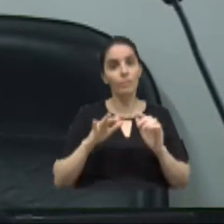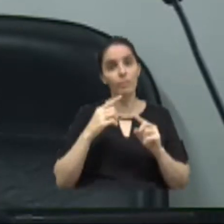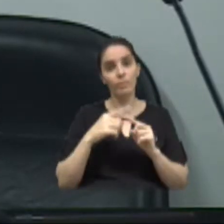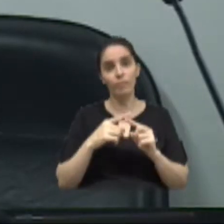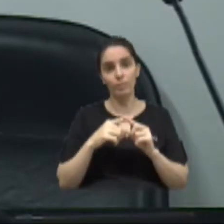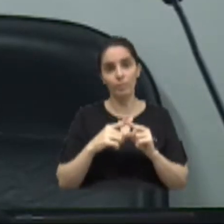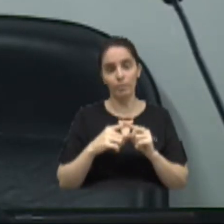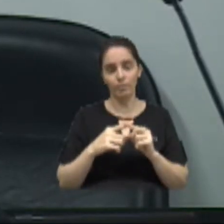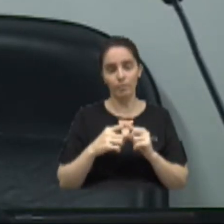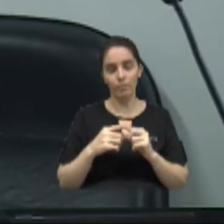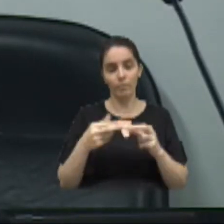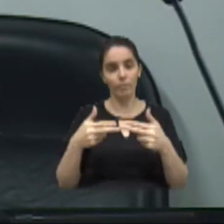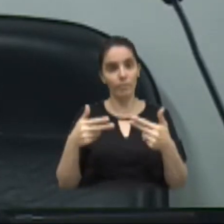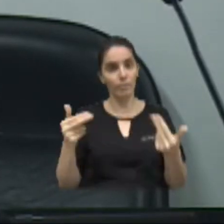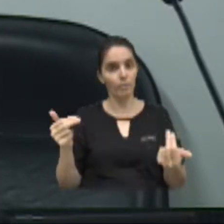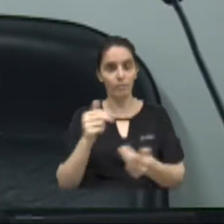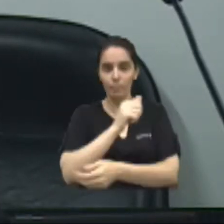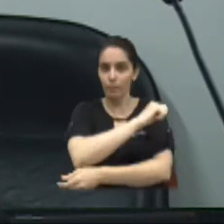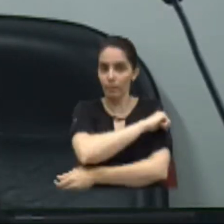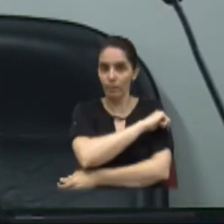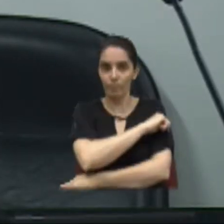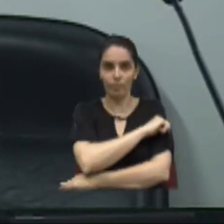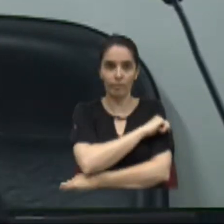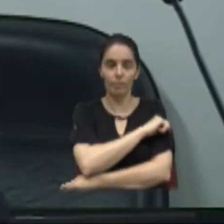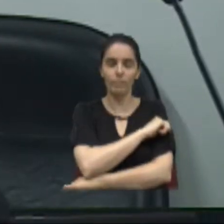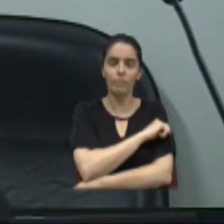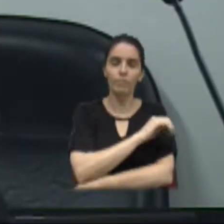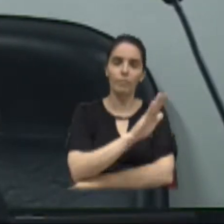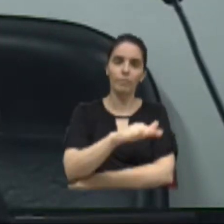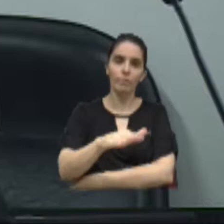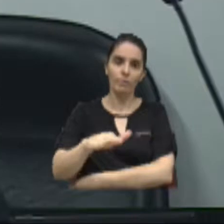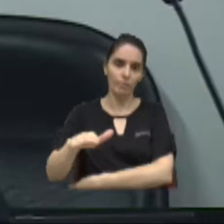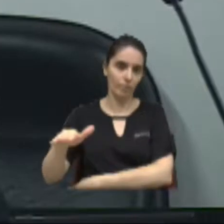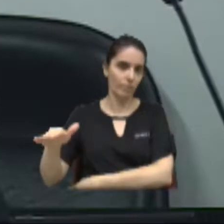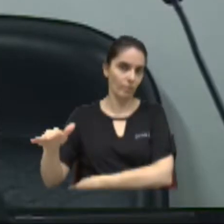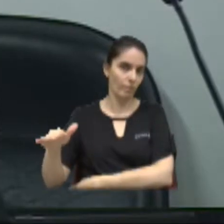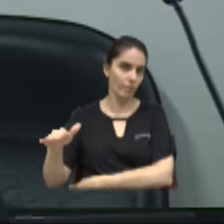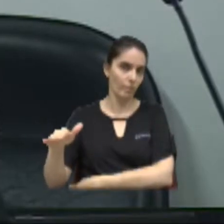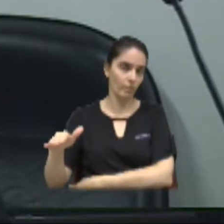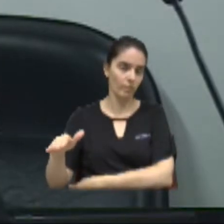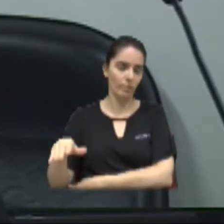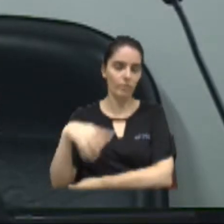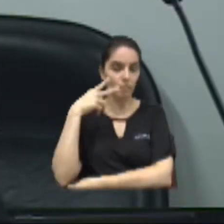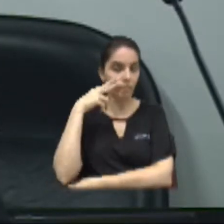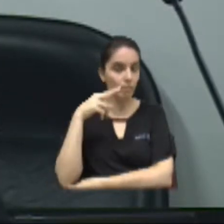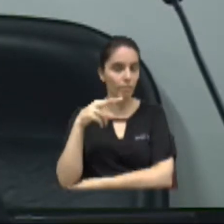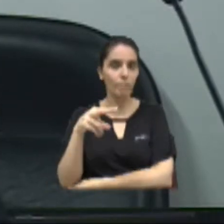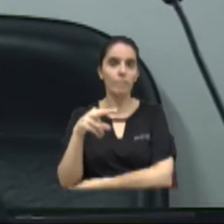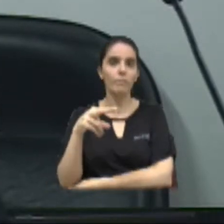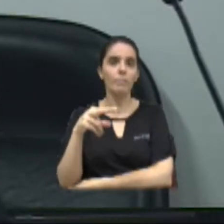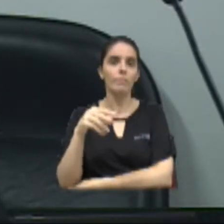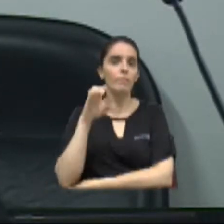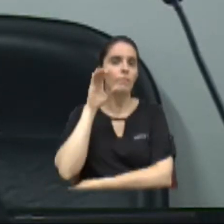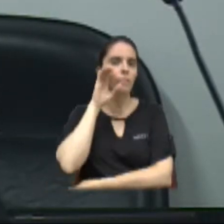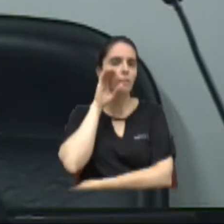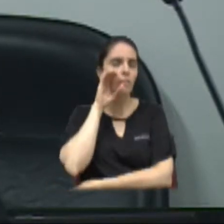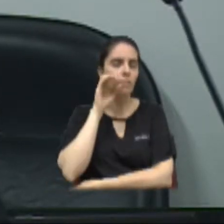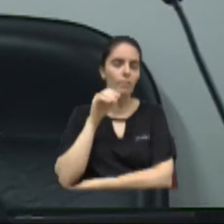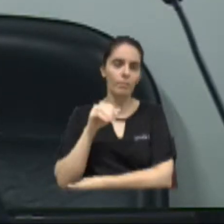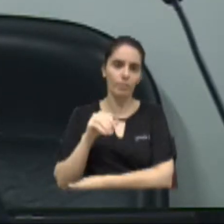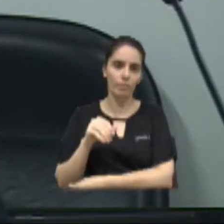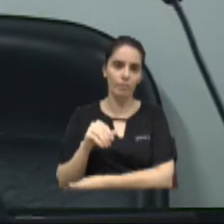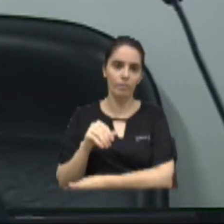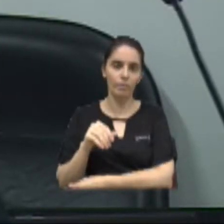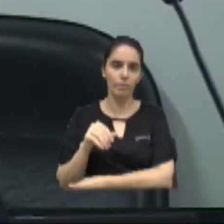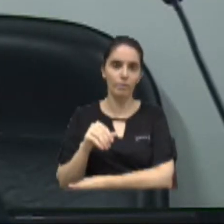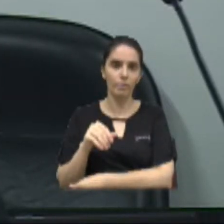É uma demanda muito grande. As crianças, inclusive, a gente tem acompanhado, tenho visto a fala do prefeito e do